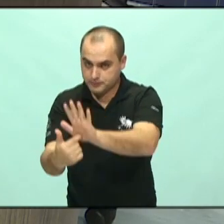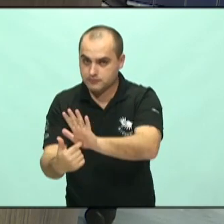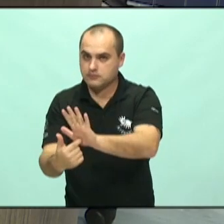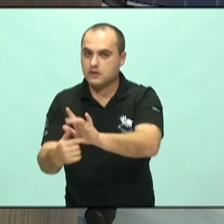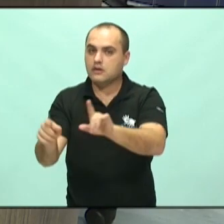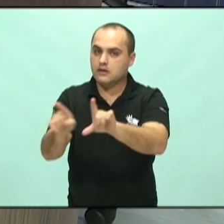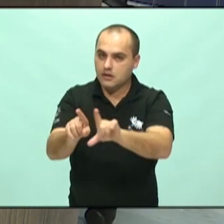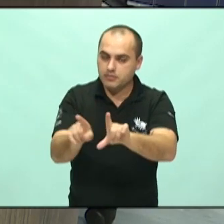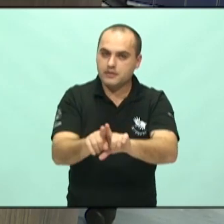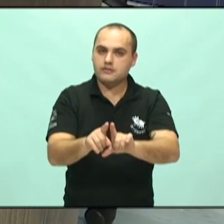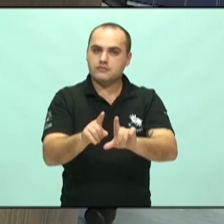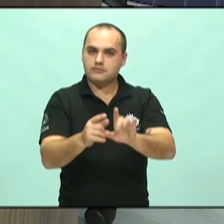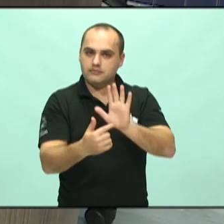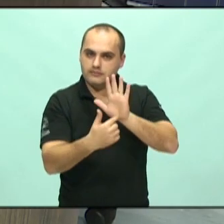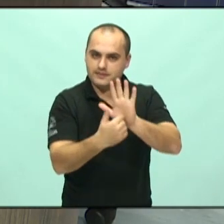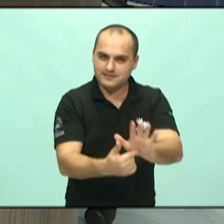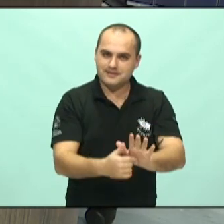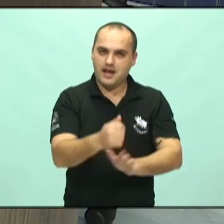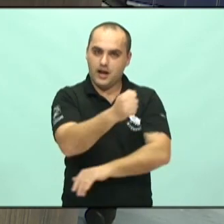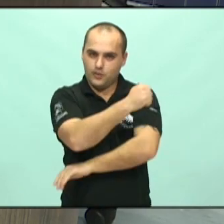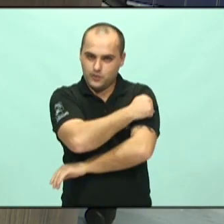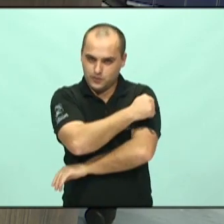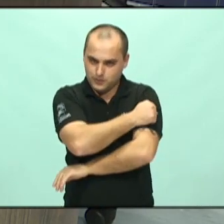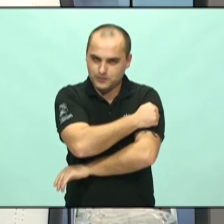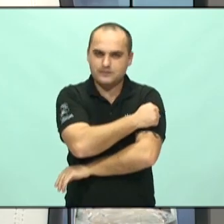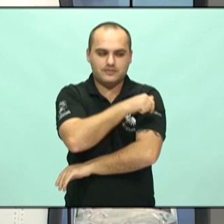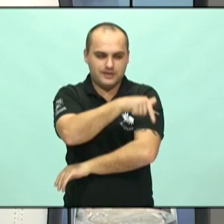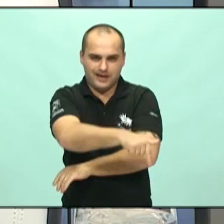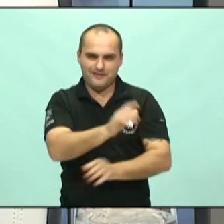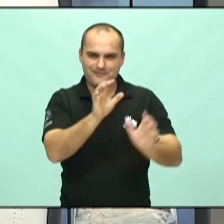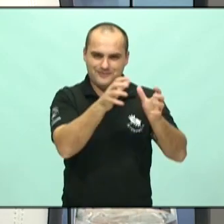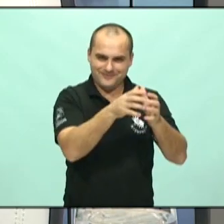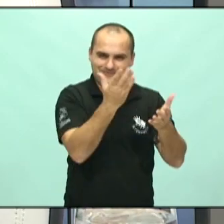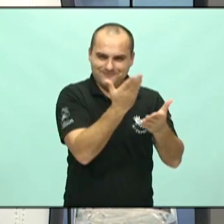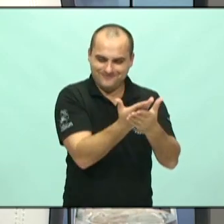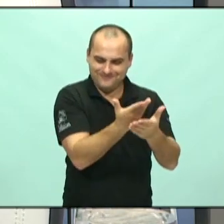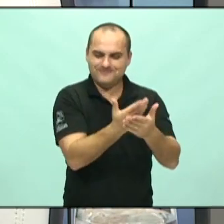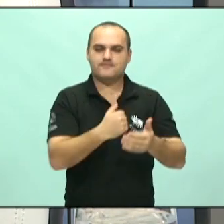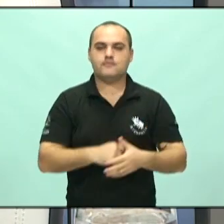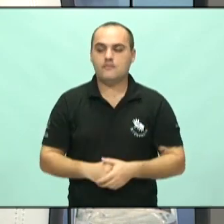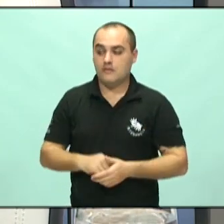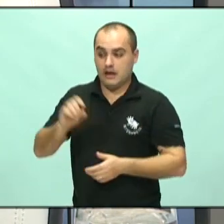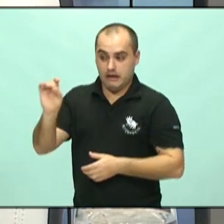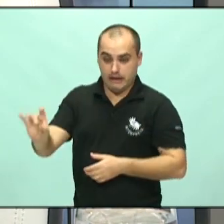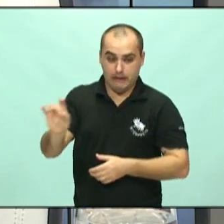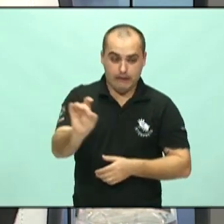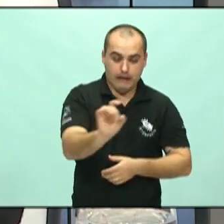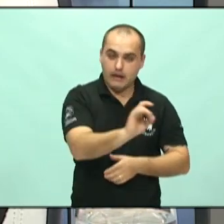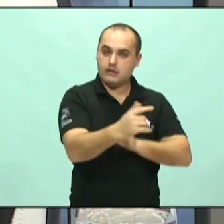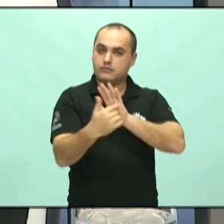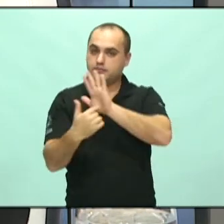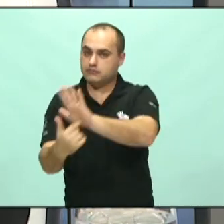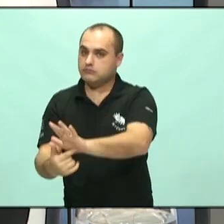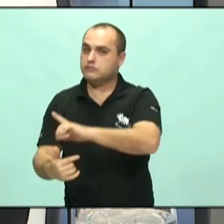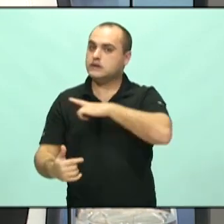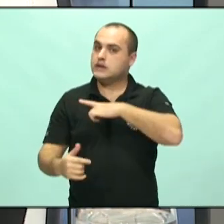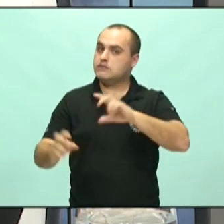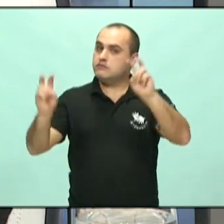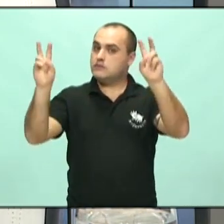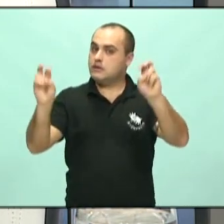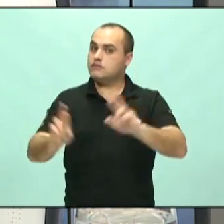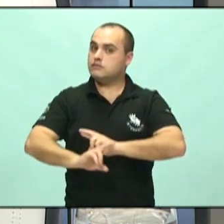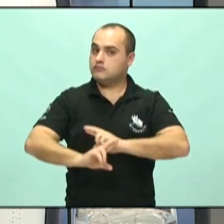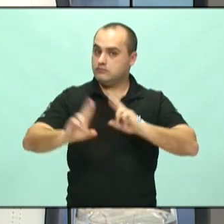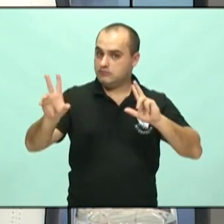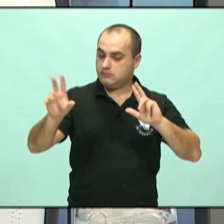nossos alunos, do grupo KIGT, que é o nosso grupo de estudos. Então, cada espetáculo tem uma temática diferenciada